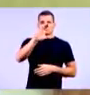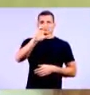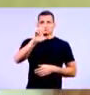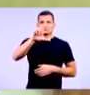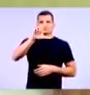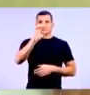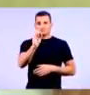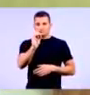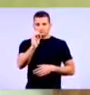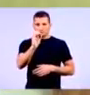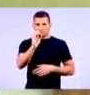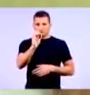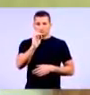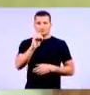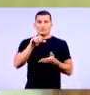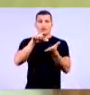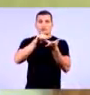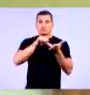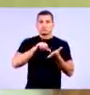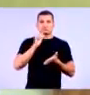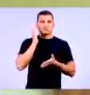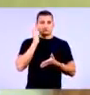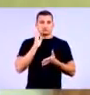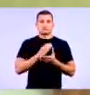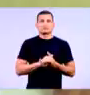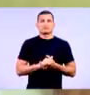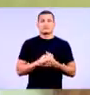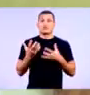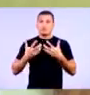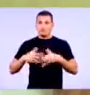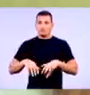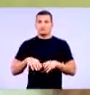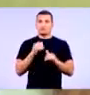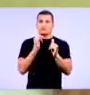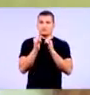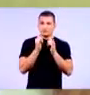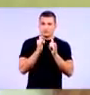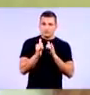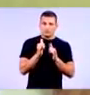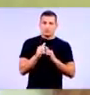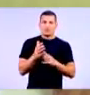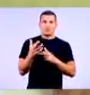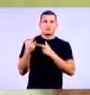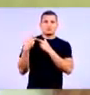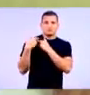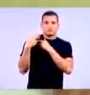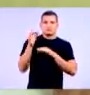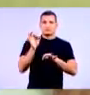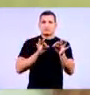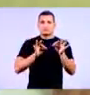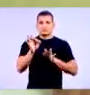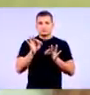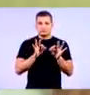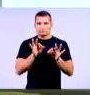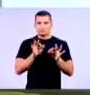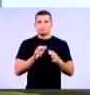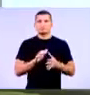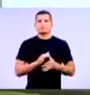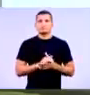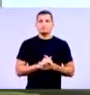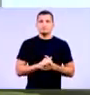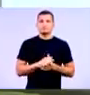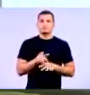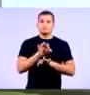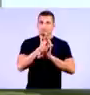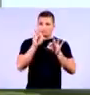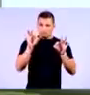está sinalizado de qual polo, mas diz IFRO, informação com ferramenta responsável para a organização. Aí, dá um ótimo